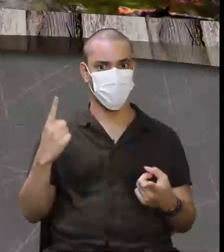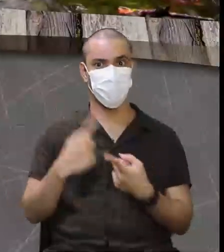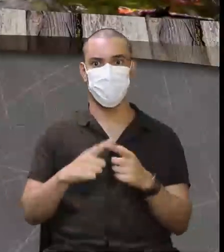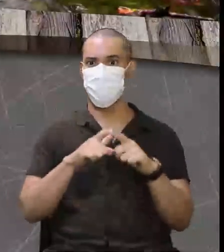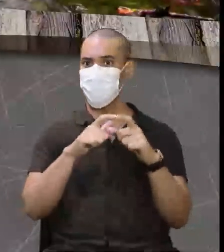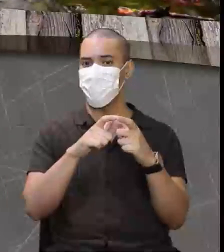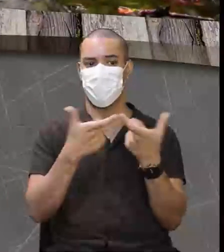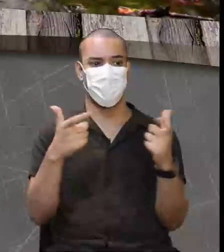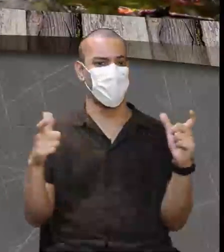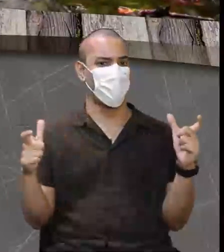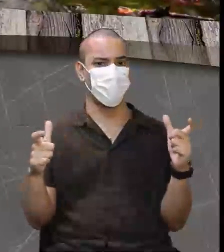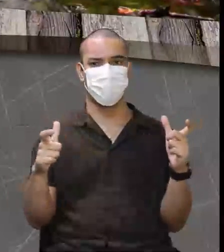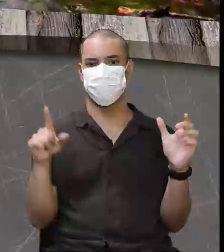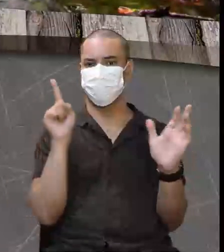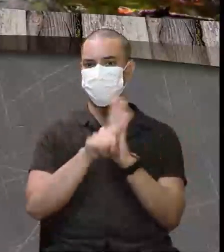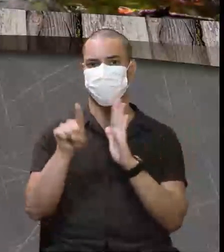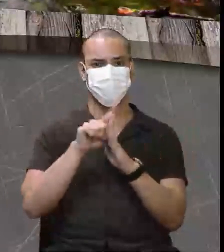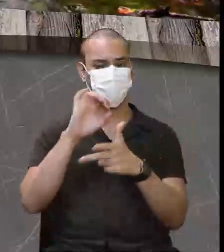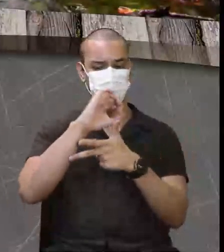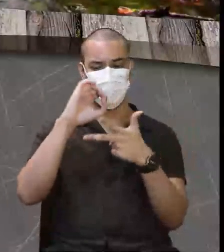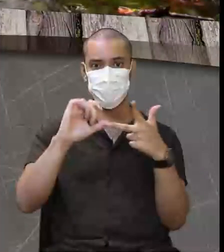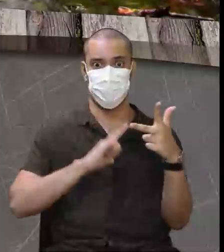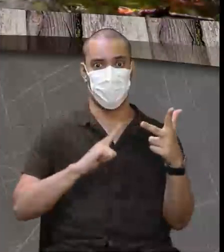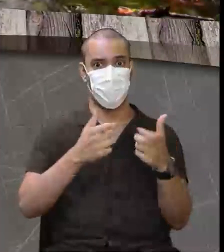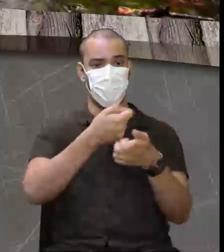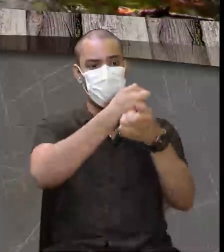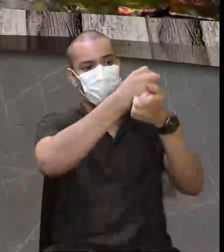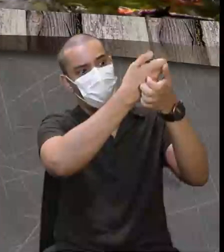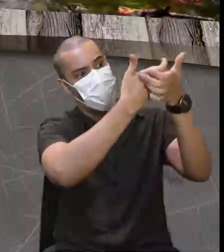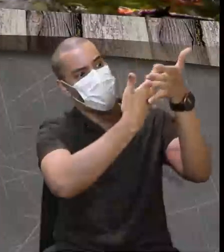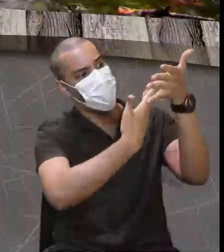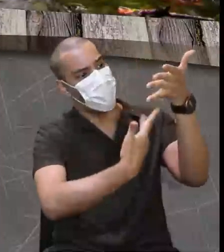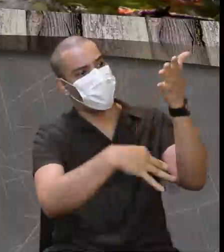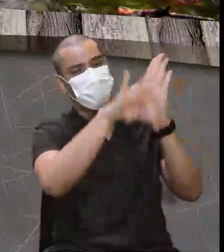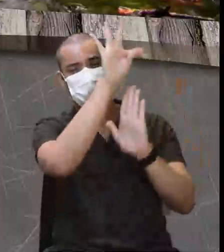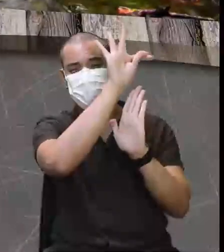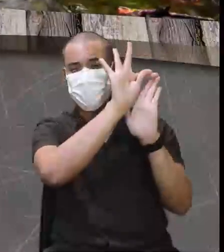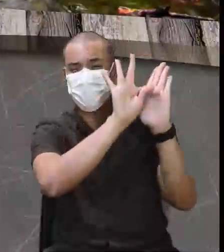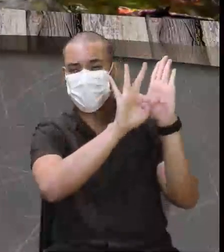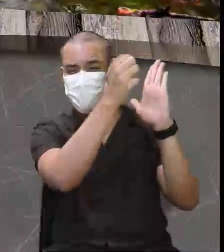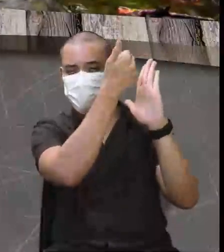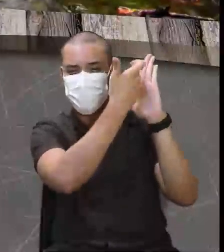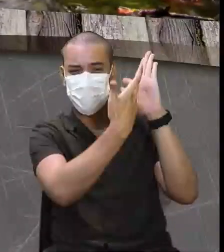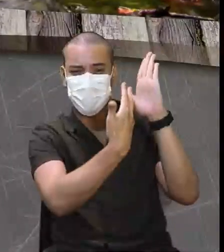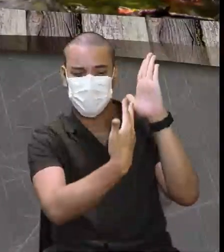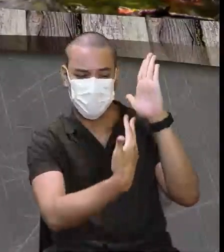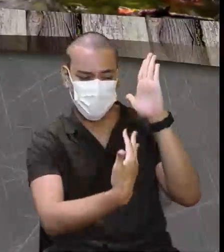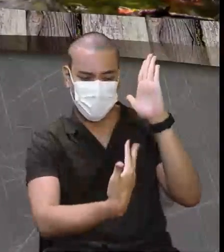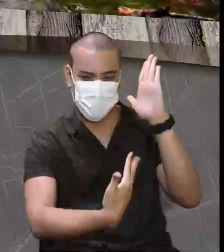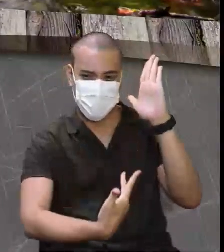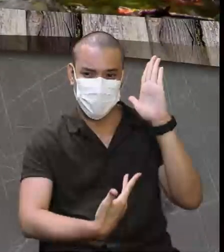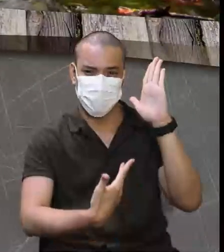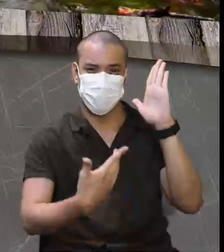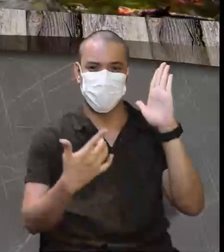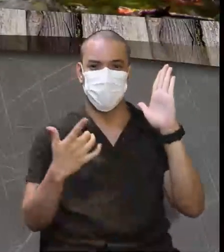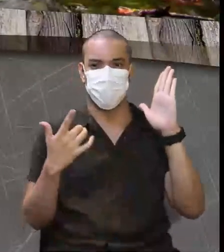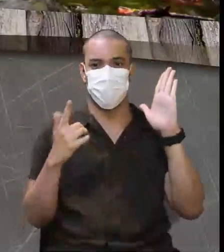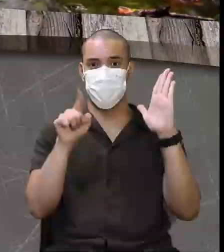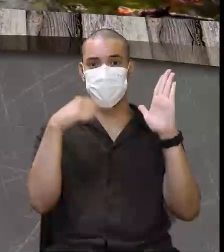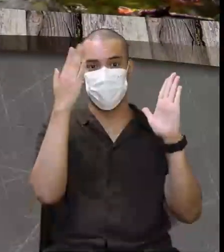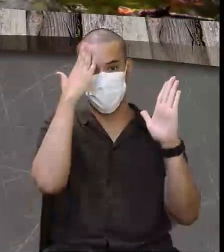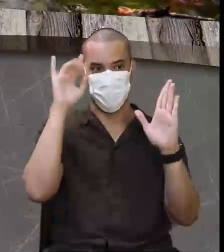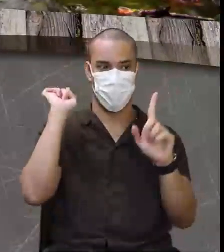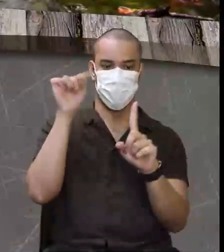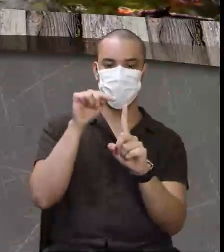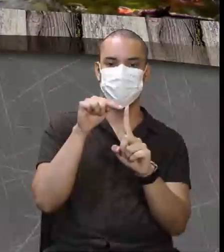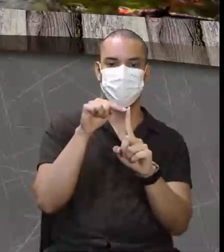das questões de Enem tem um enunciado gigantesco. Eles dão uma, né? Flore, aí você chega no